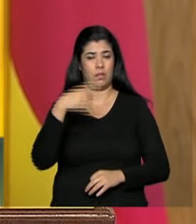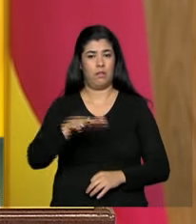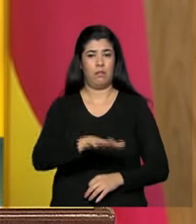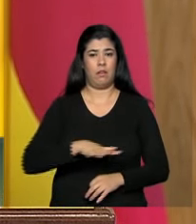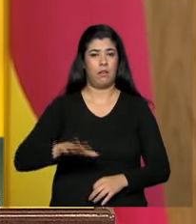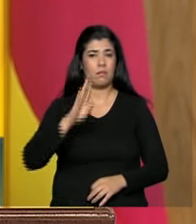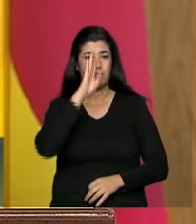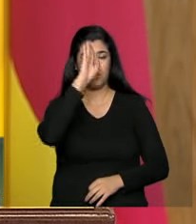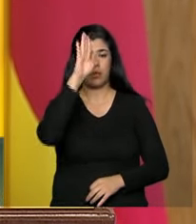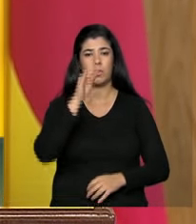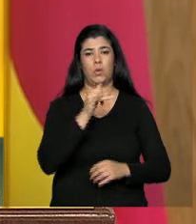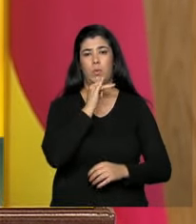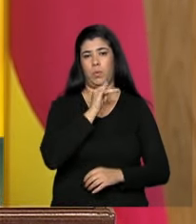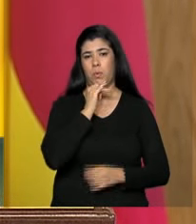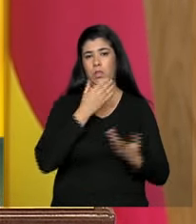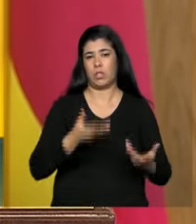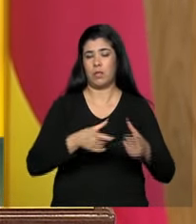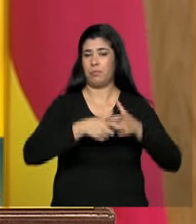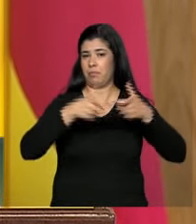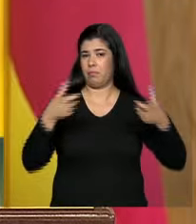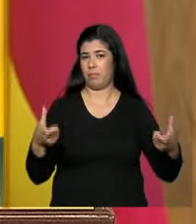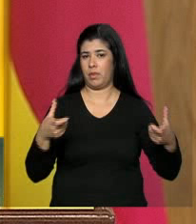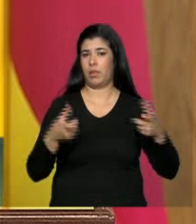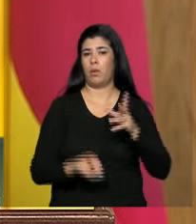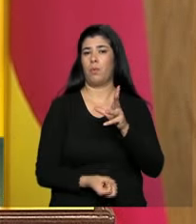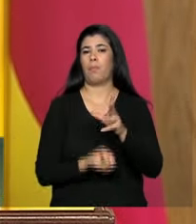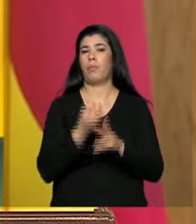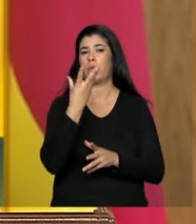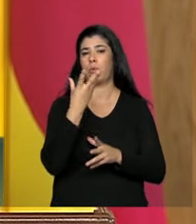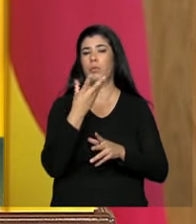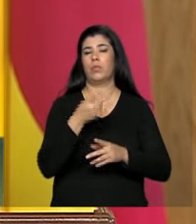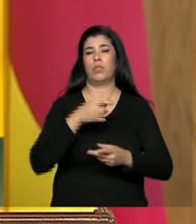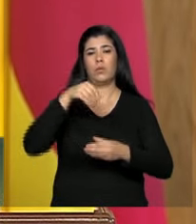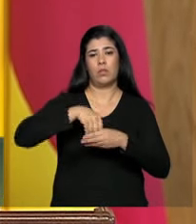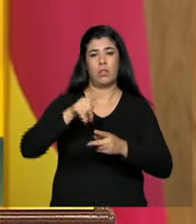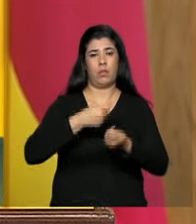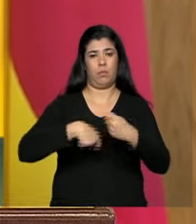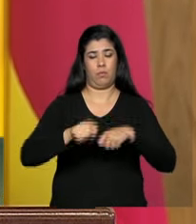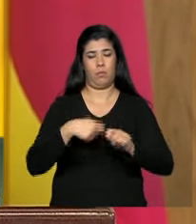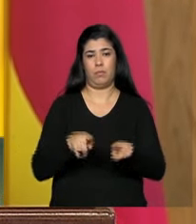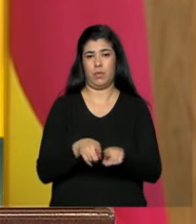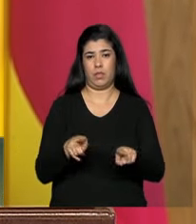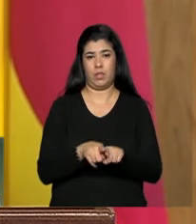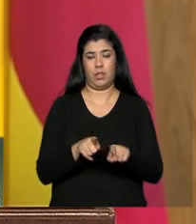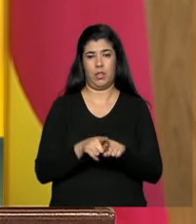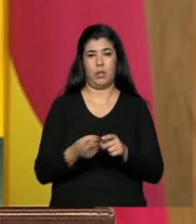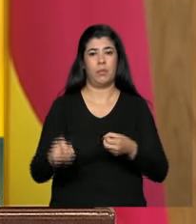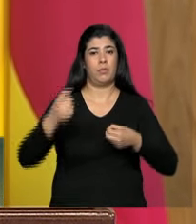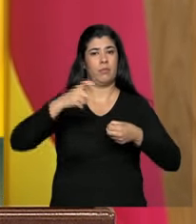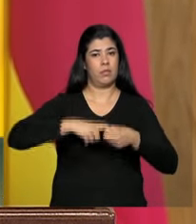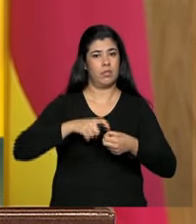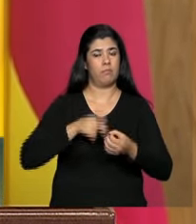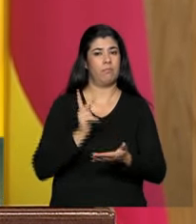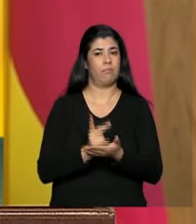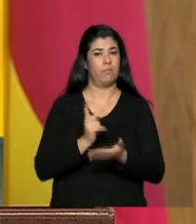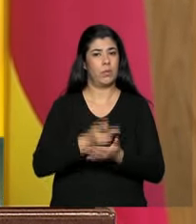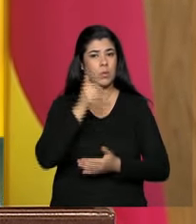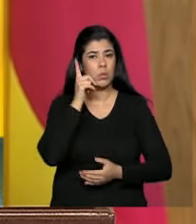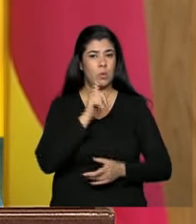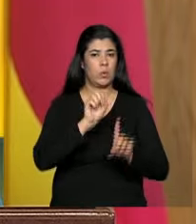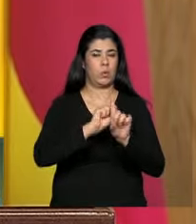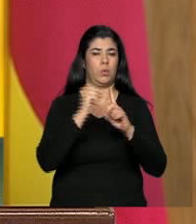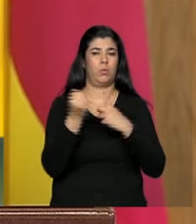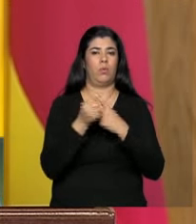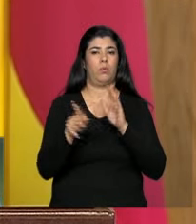áreas prioritárias para o aumento da produtividade da economia e a consolidação das conquistas sociais